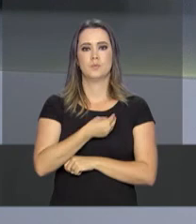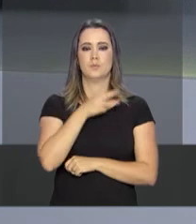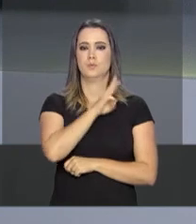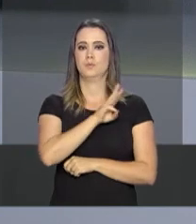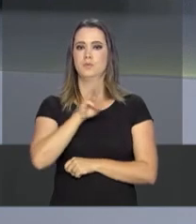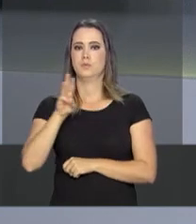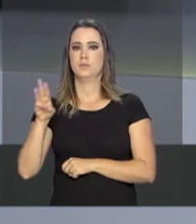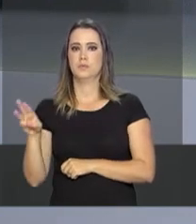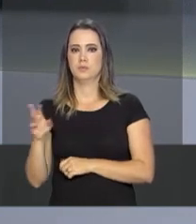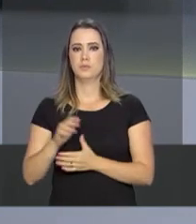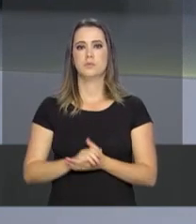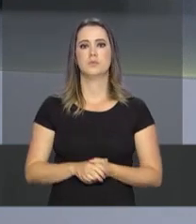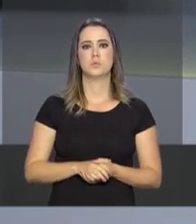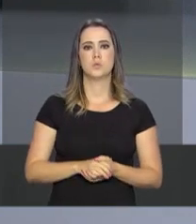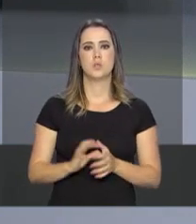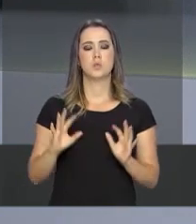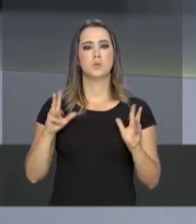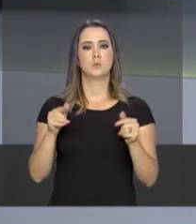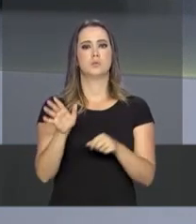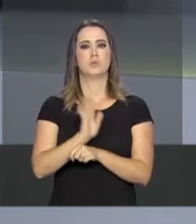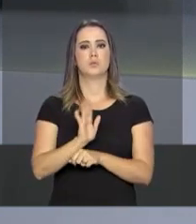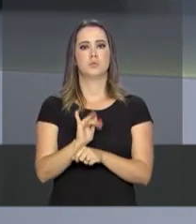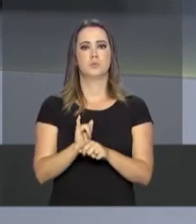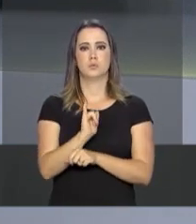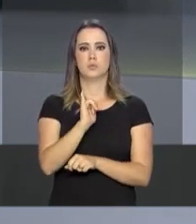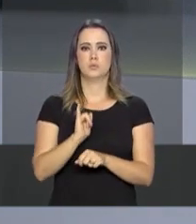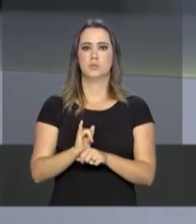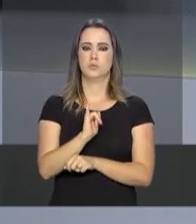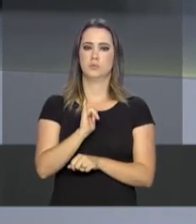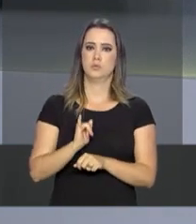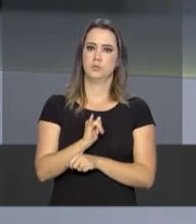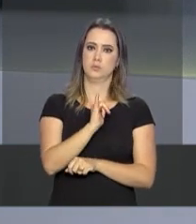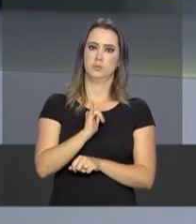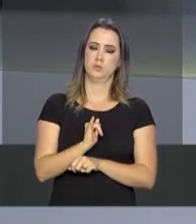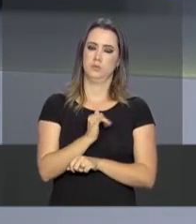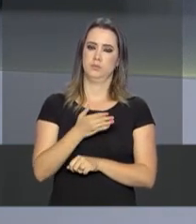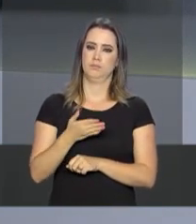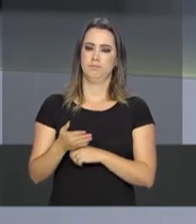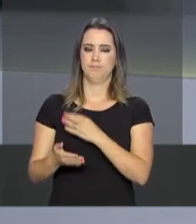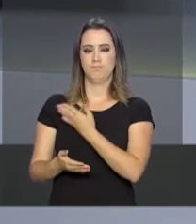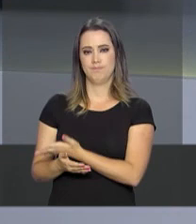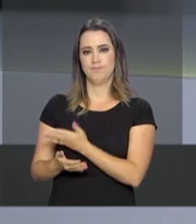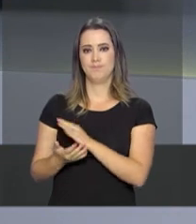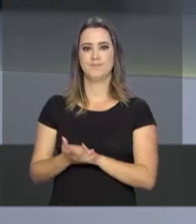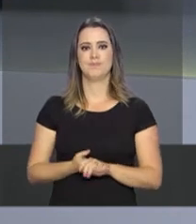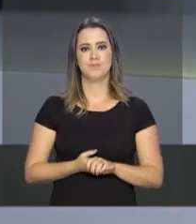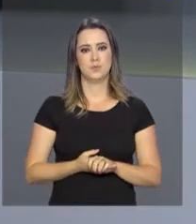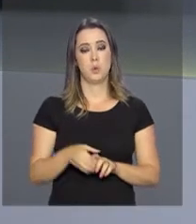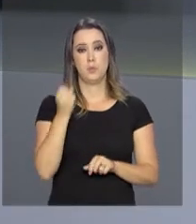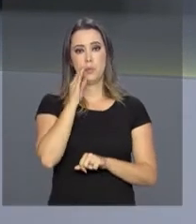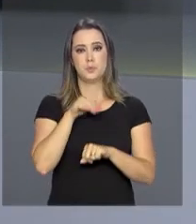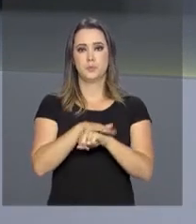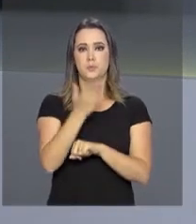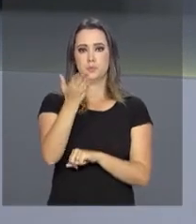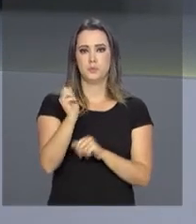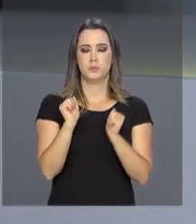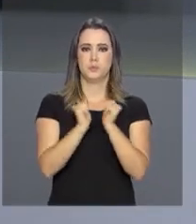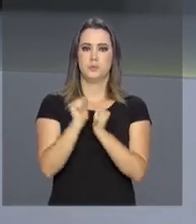pelo site da NBR na internet. E todas as reportagens estão disponíveis em nosso canal no YouTube. Uma